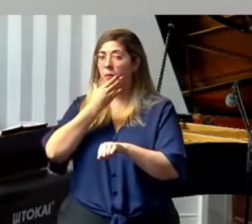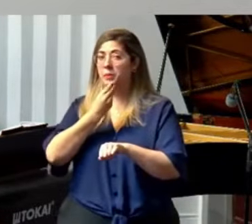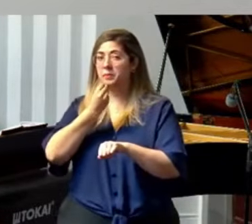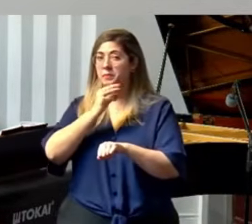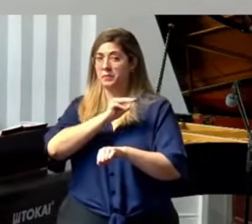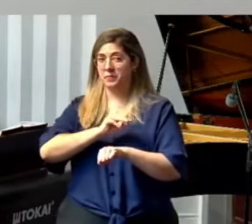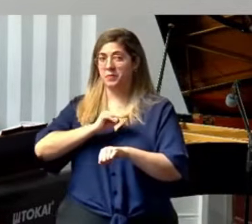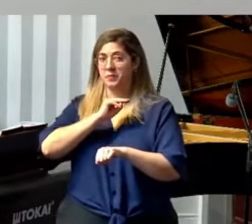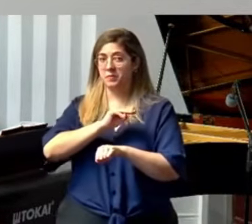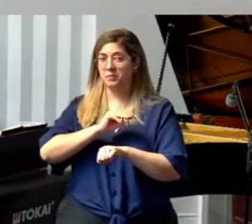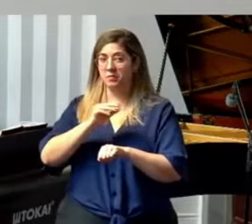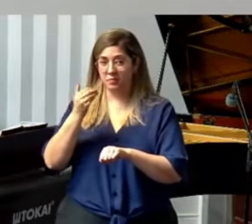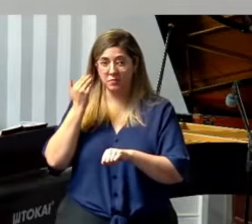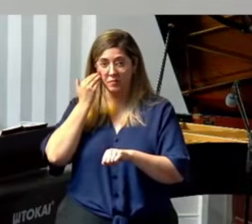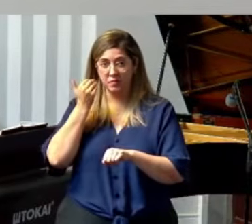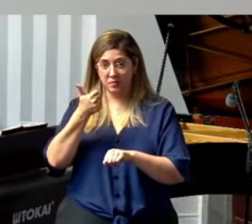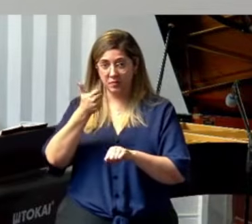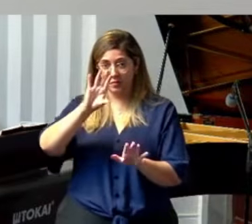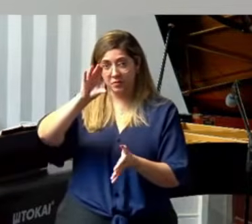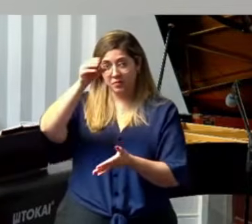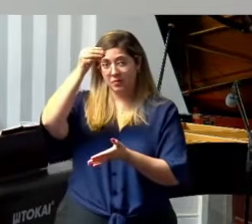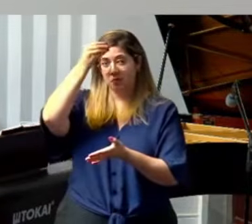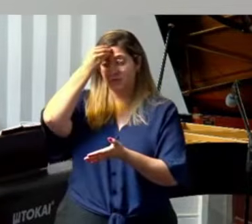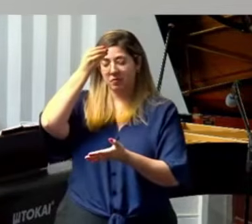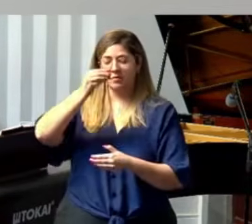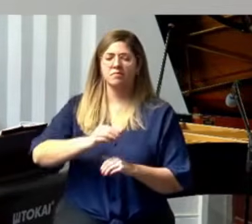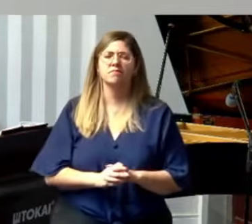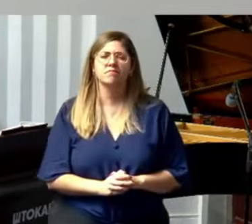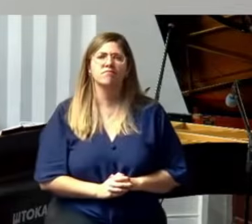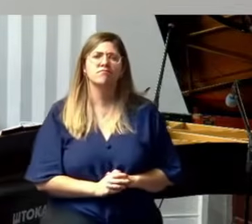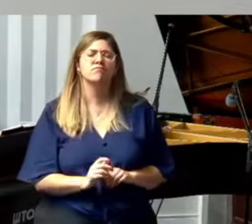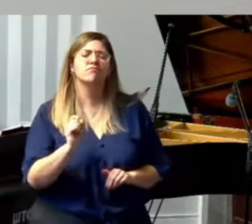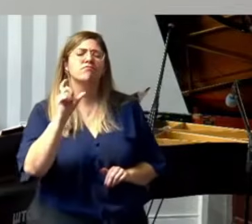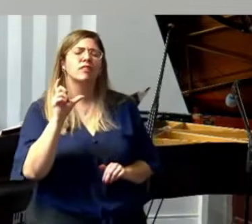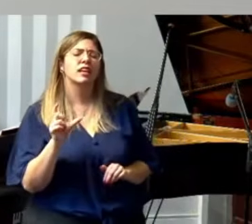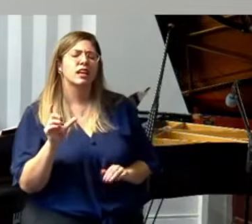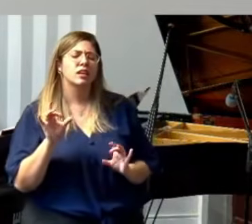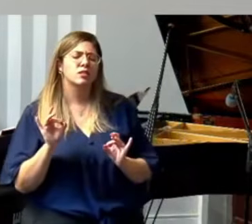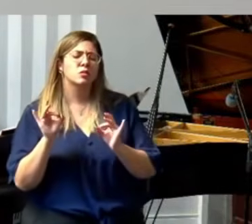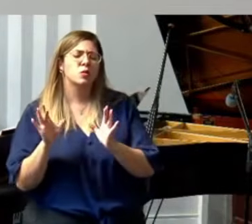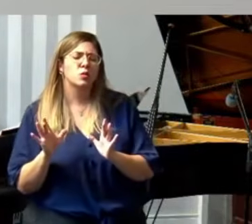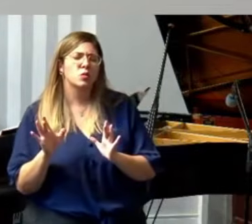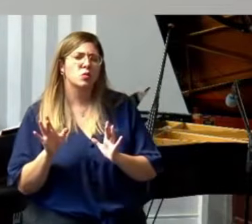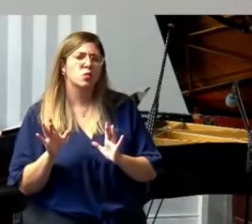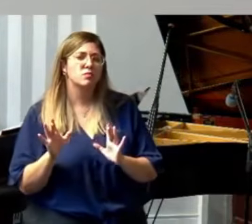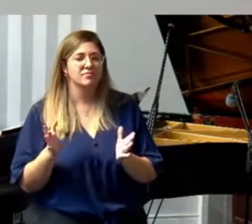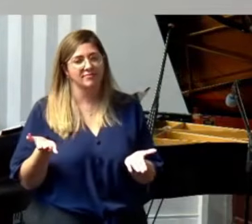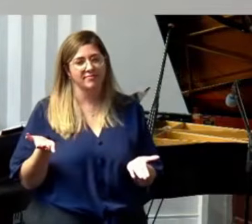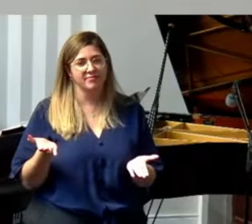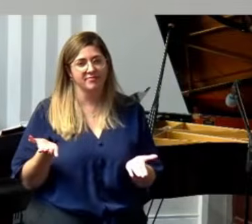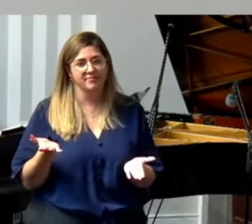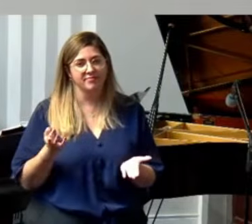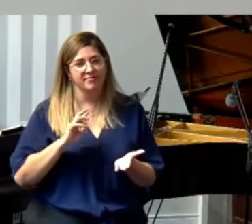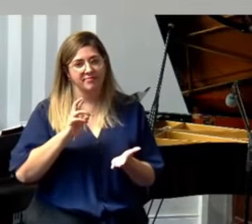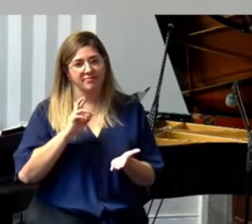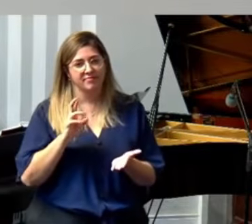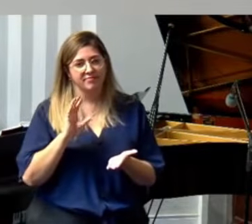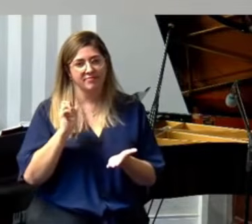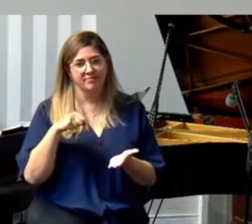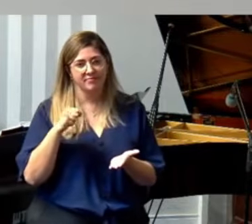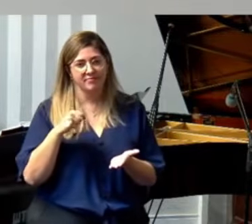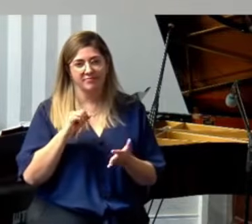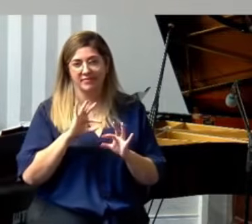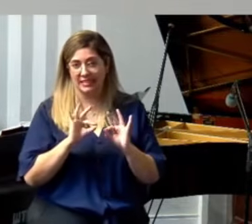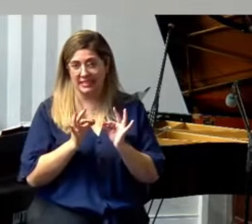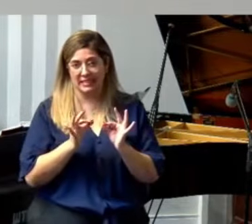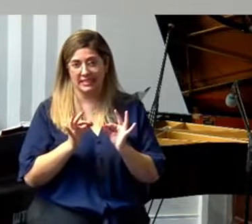missão. Quem está sendo expulso do jardim? Nossa segunda pergunta. Resposta óbvia: Adão e Eva.